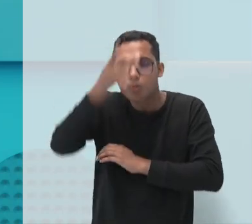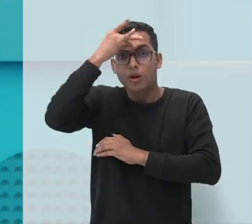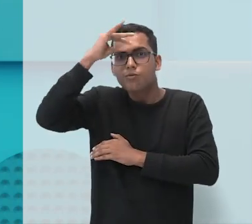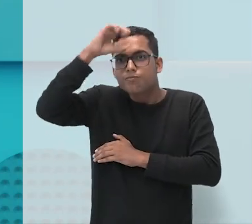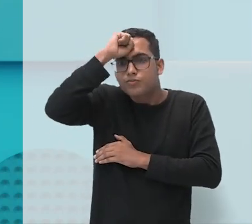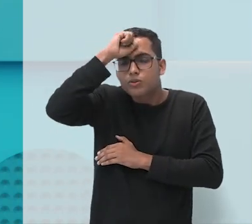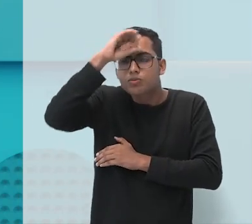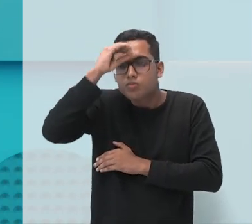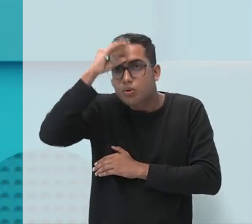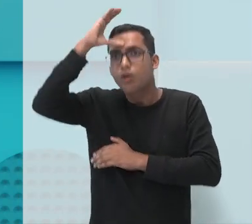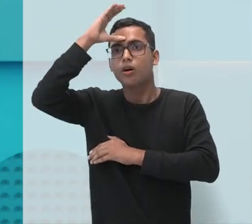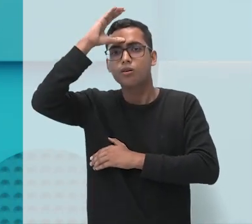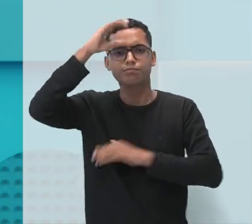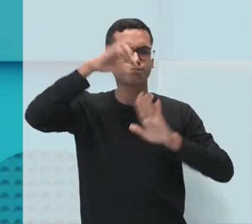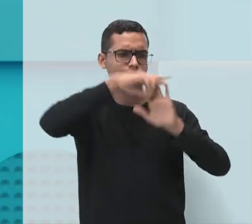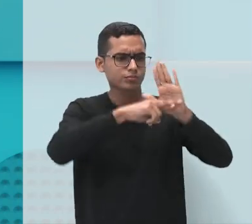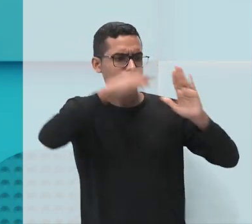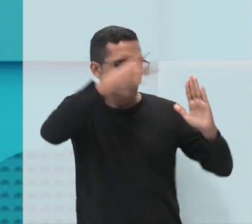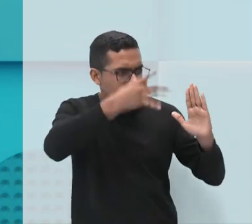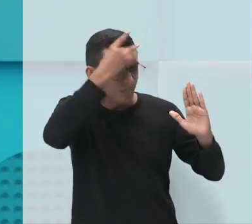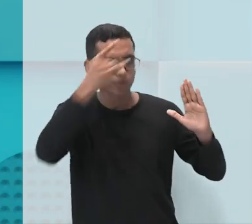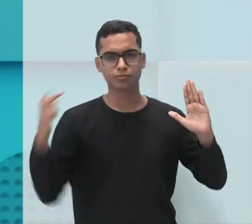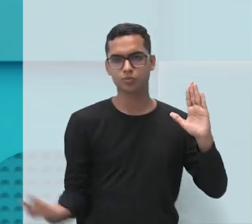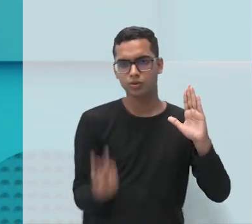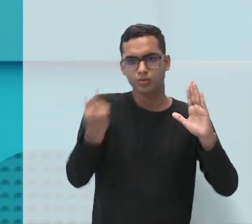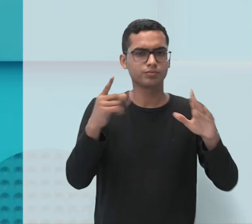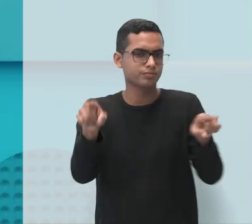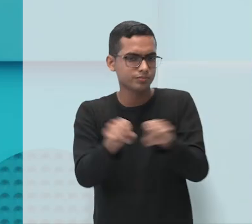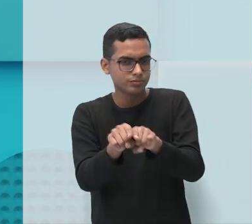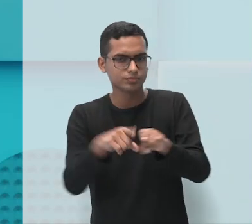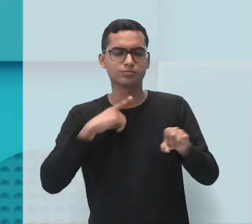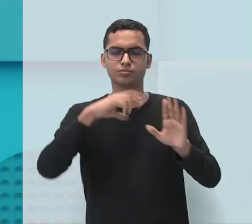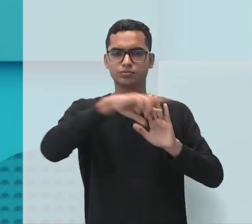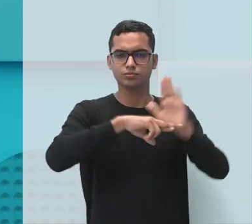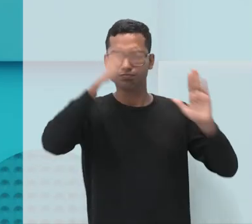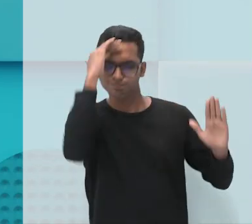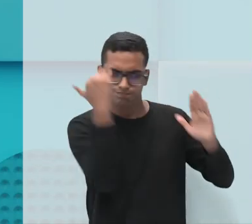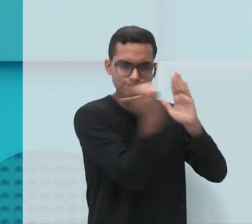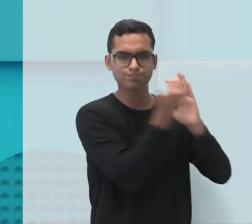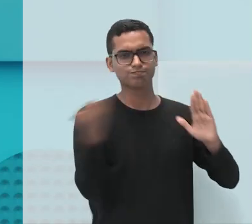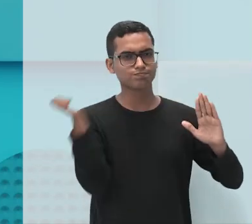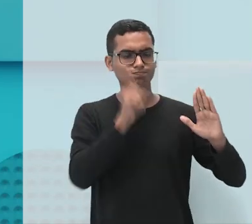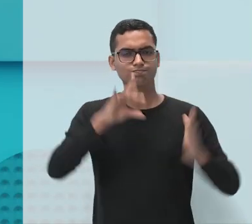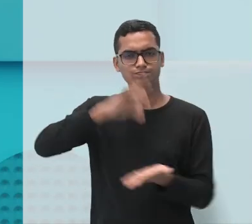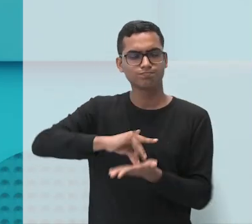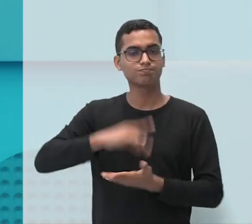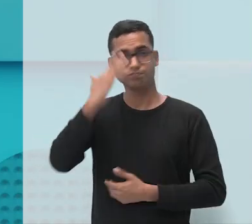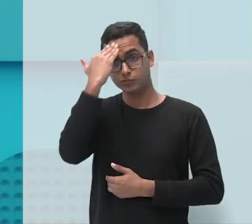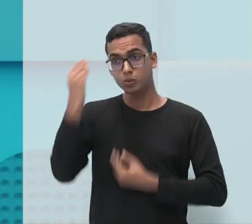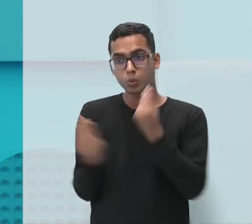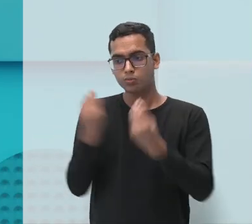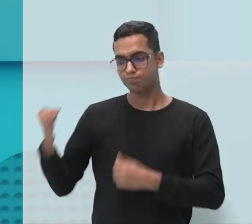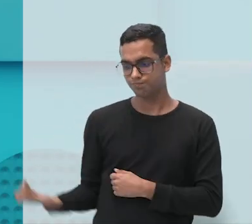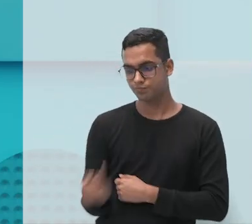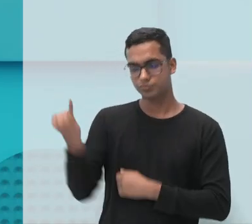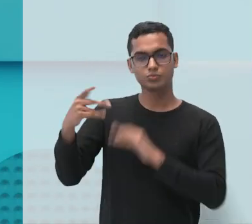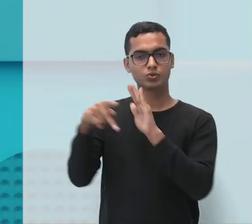Internalizar a questão das regras, dos valores, dos princípios. Então é importante que